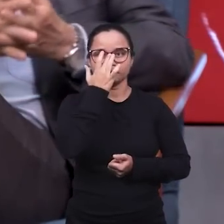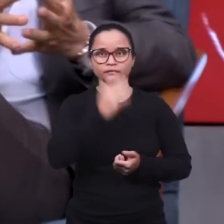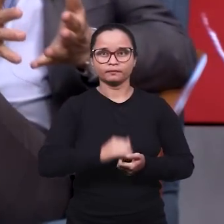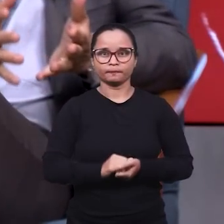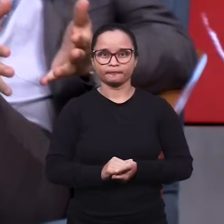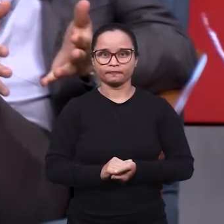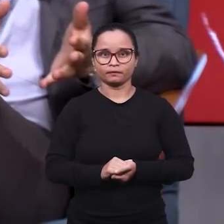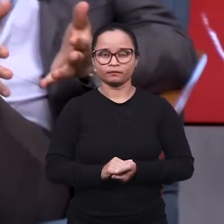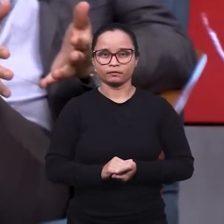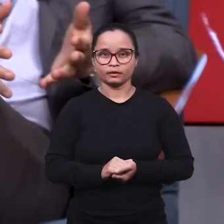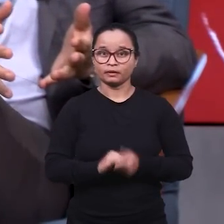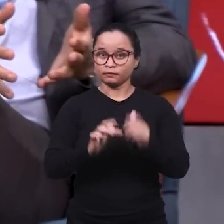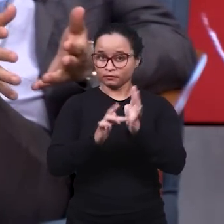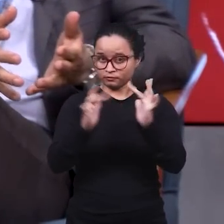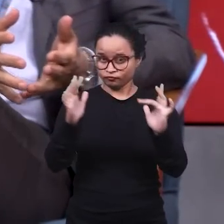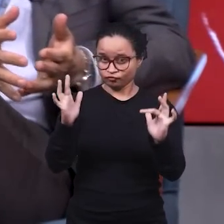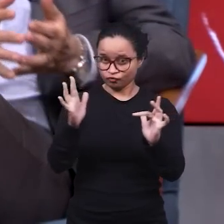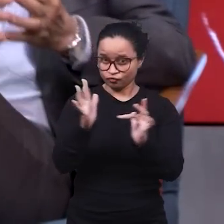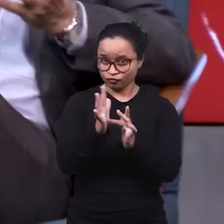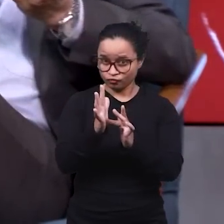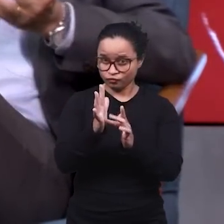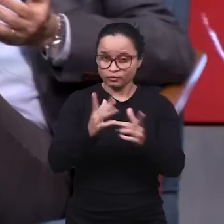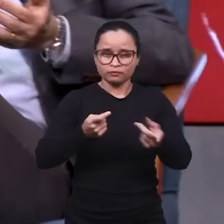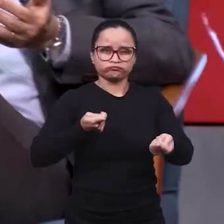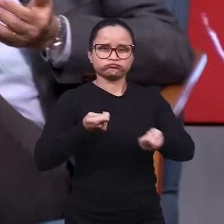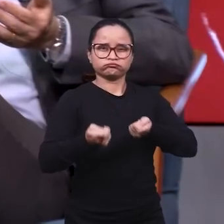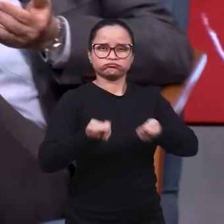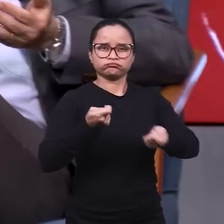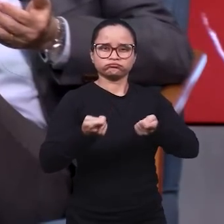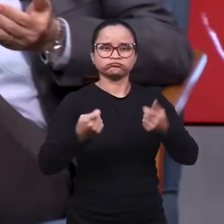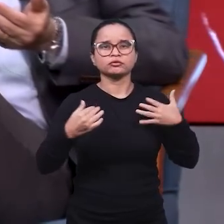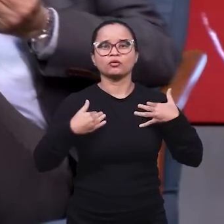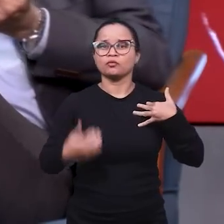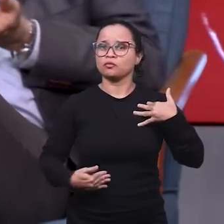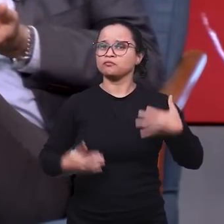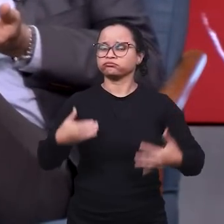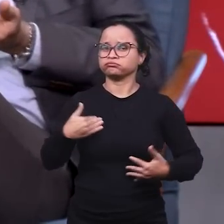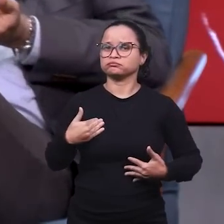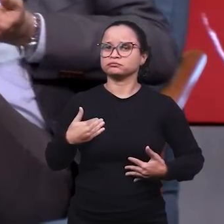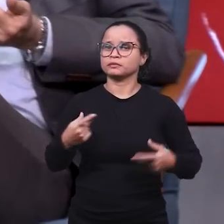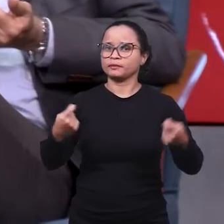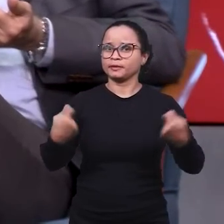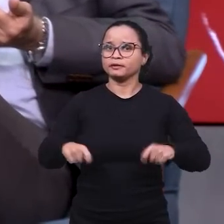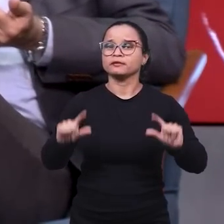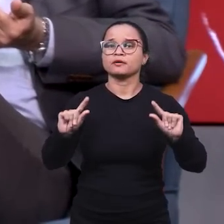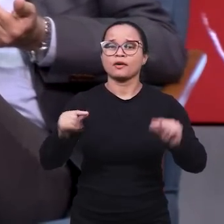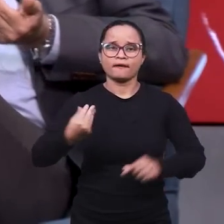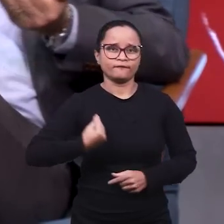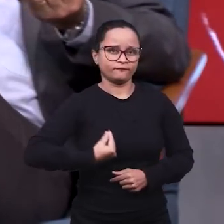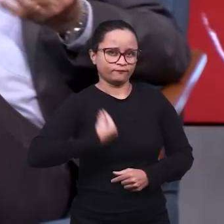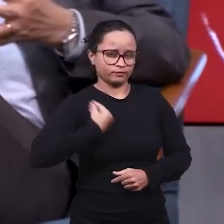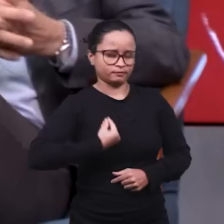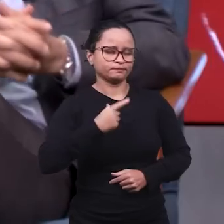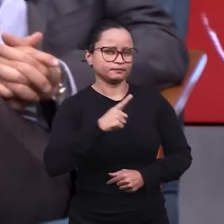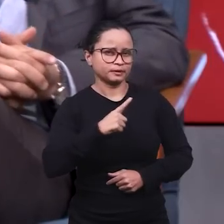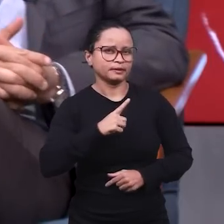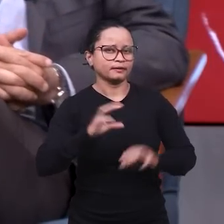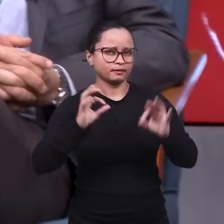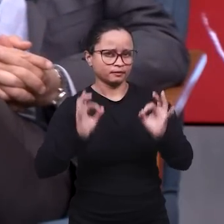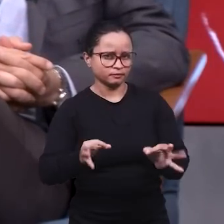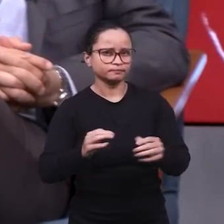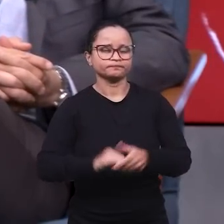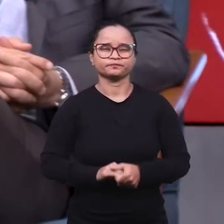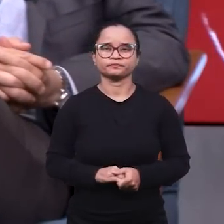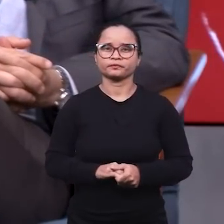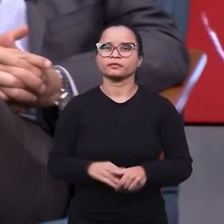para Cristo ser governo, o corpo precisa estar vivo, não é? A primeira parte